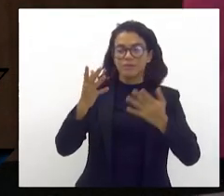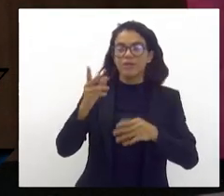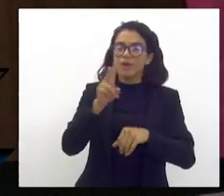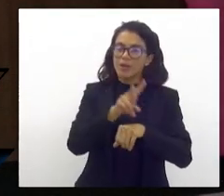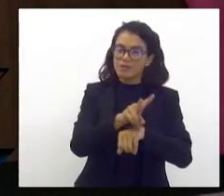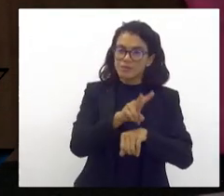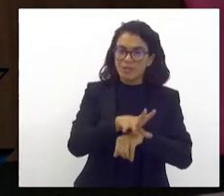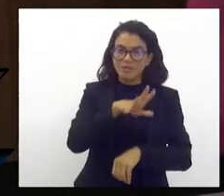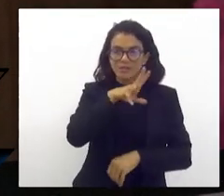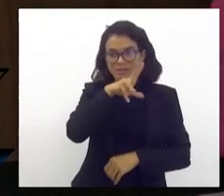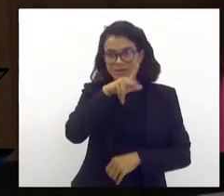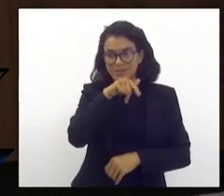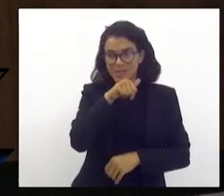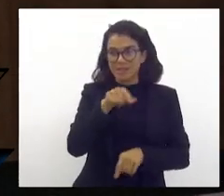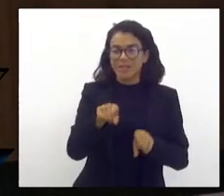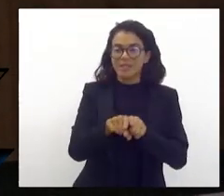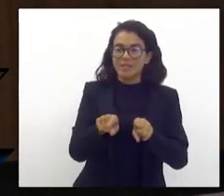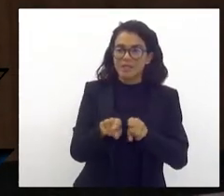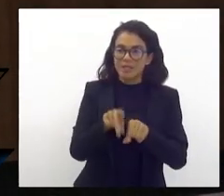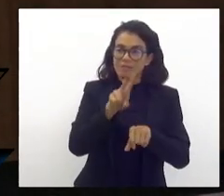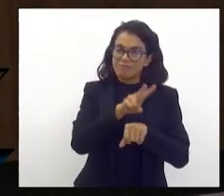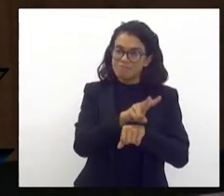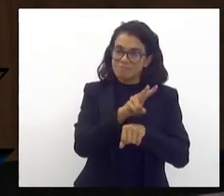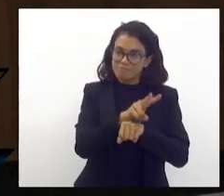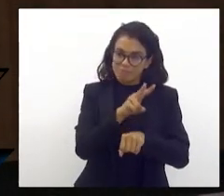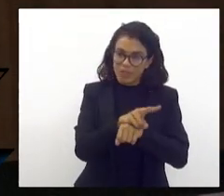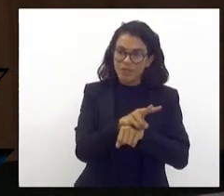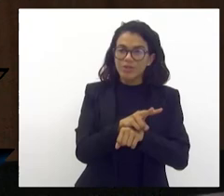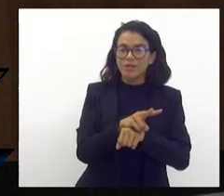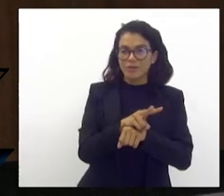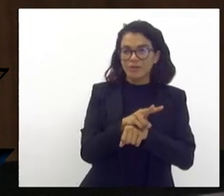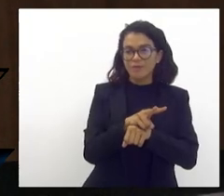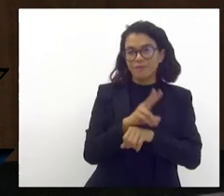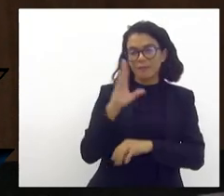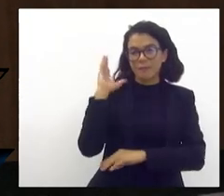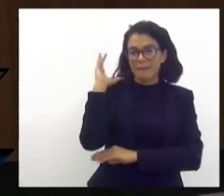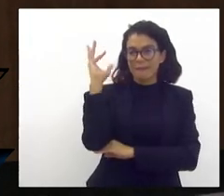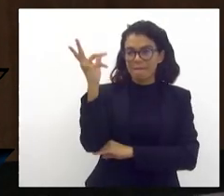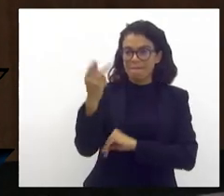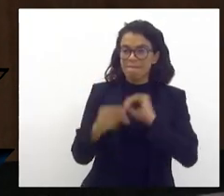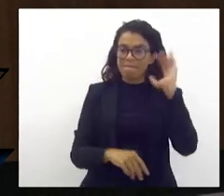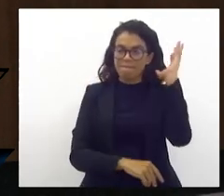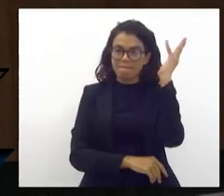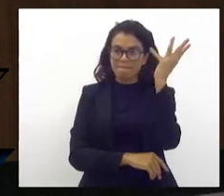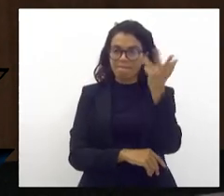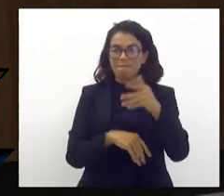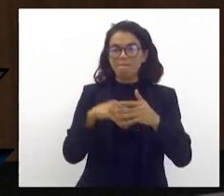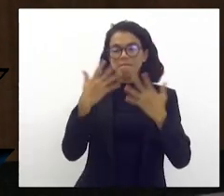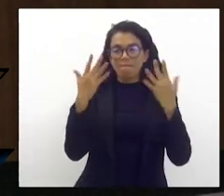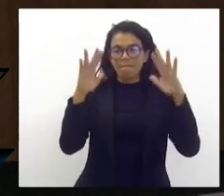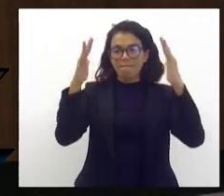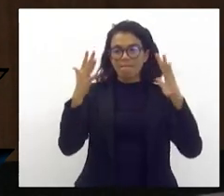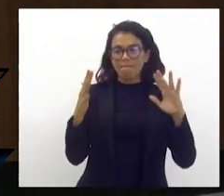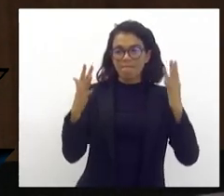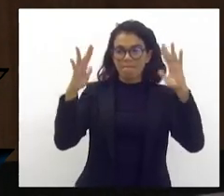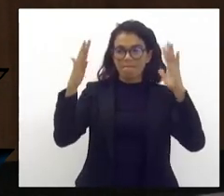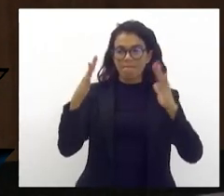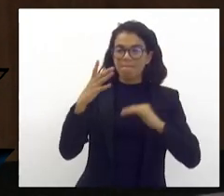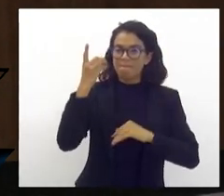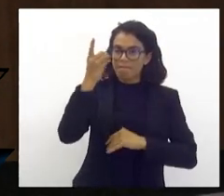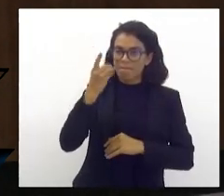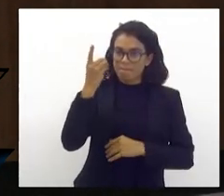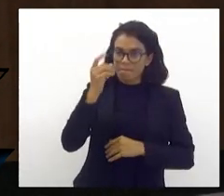protetor dos animais e também da nossa natureza. Parabenizando assim os